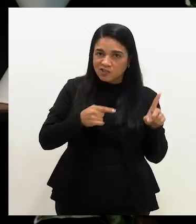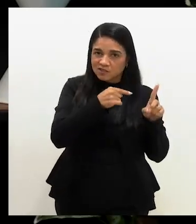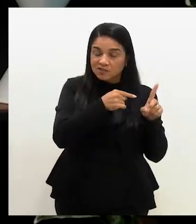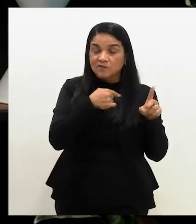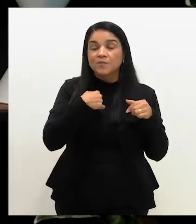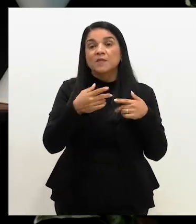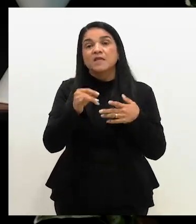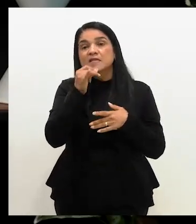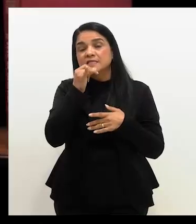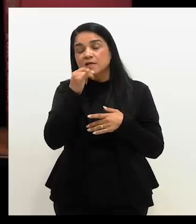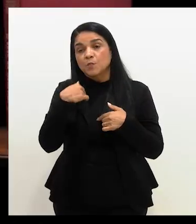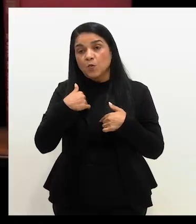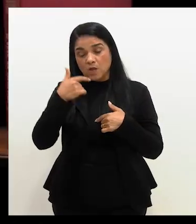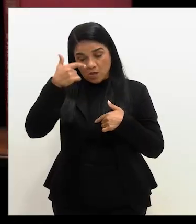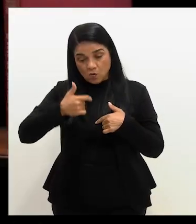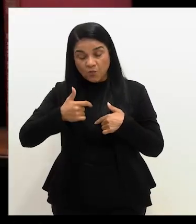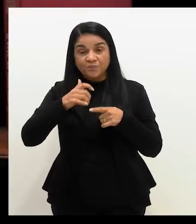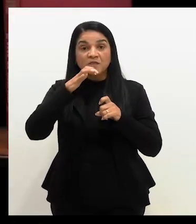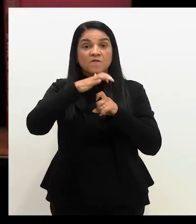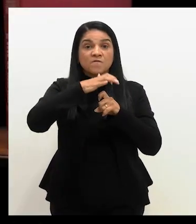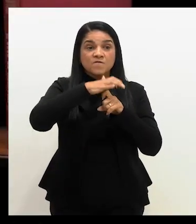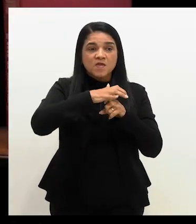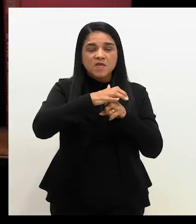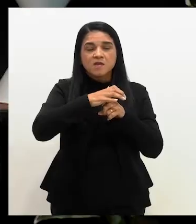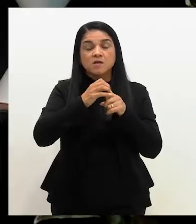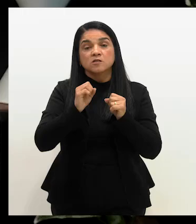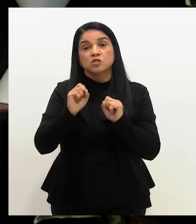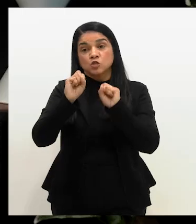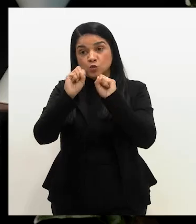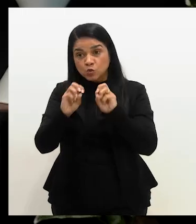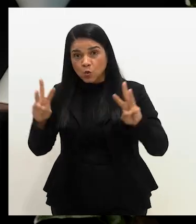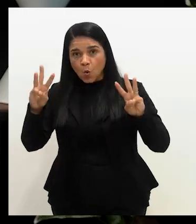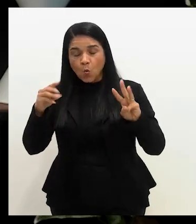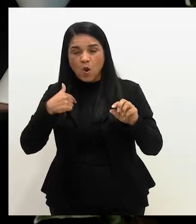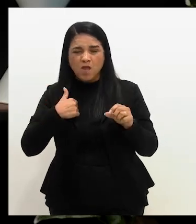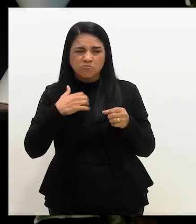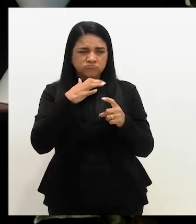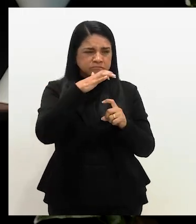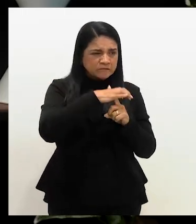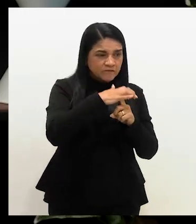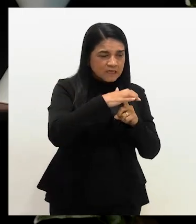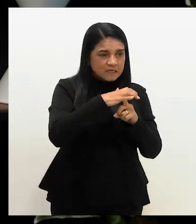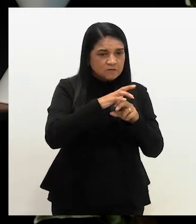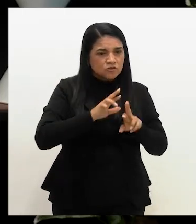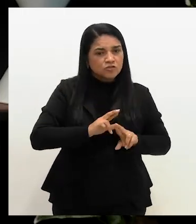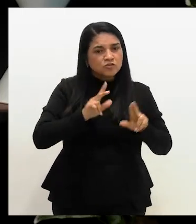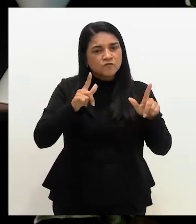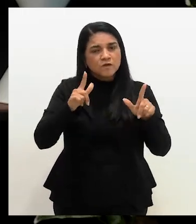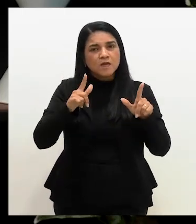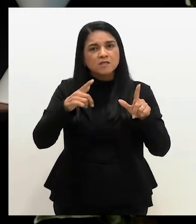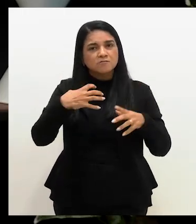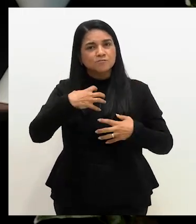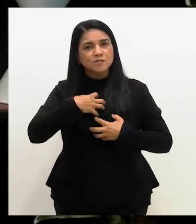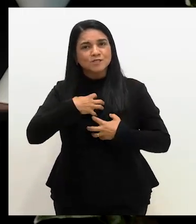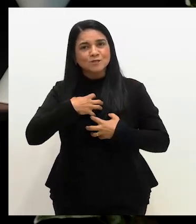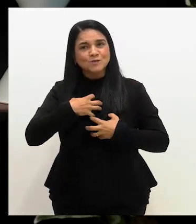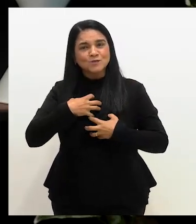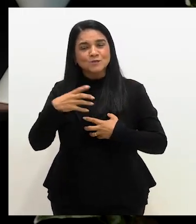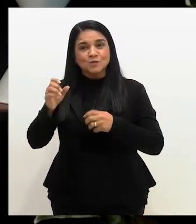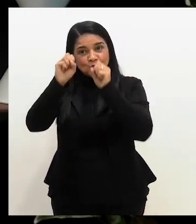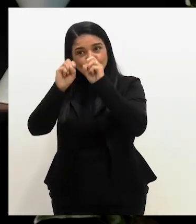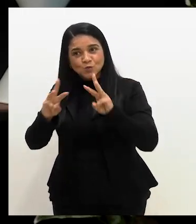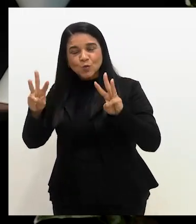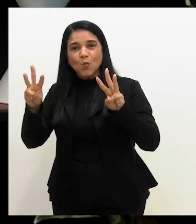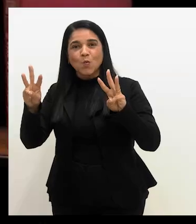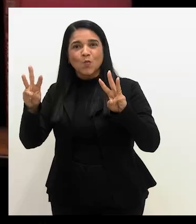Uhum. E aí eu me coloco nesse papel. Eu, quando estou numa feira livre, como eu me sinto, e quando eu estou num show que eu